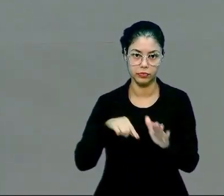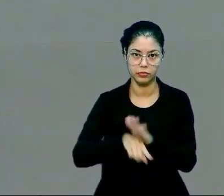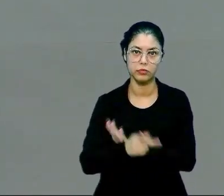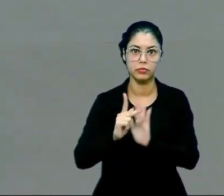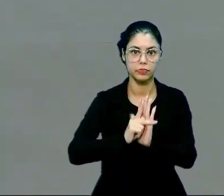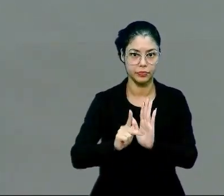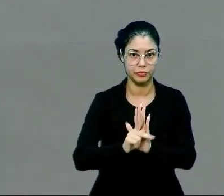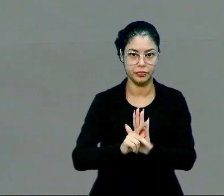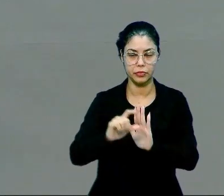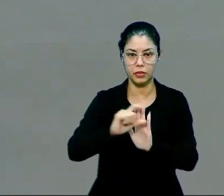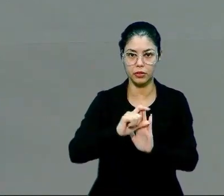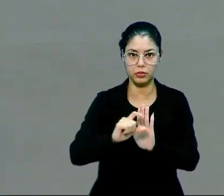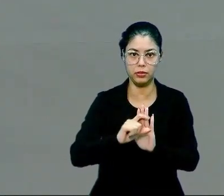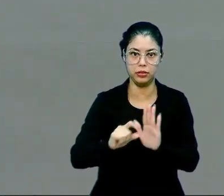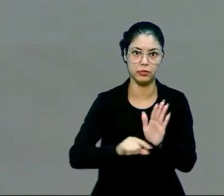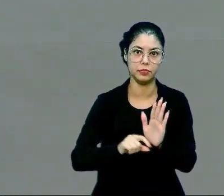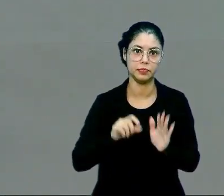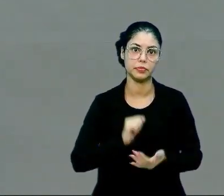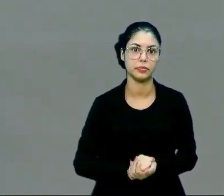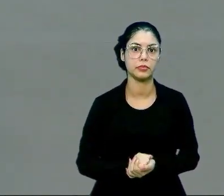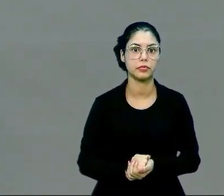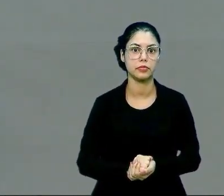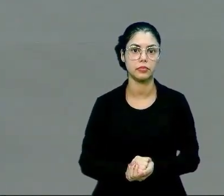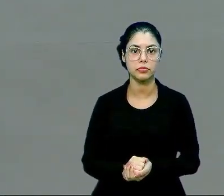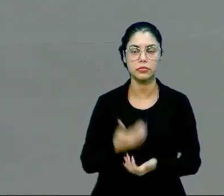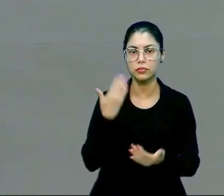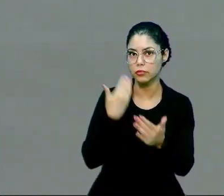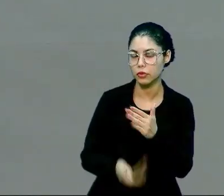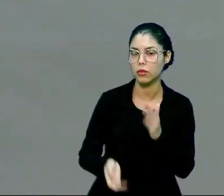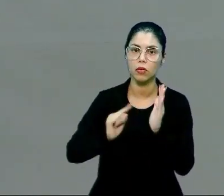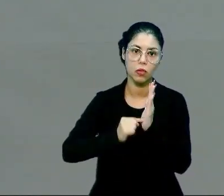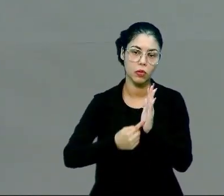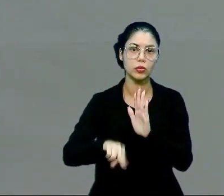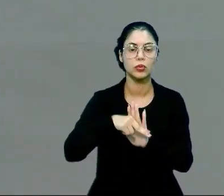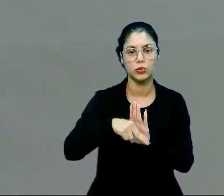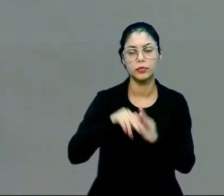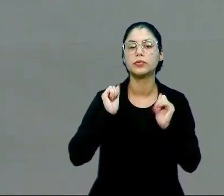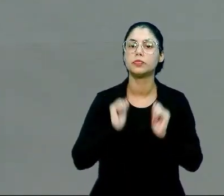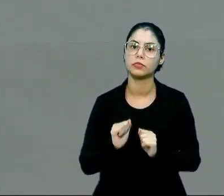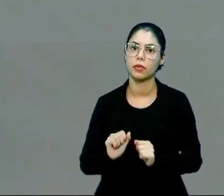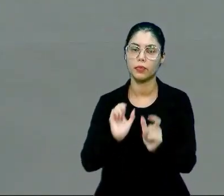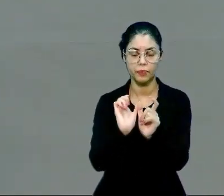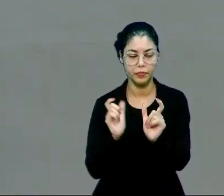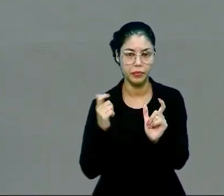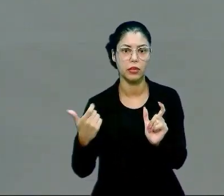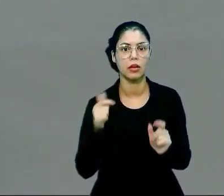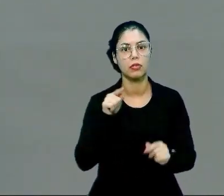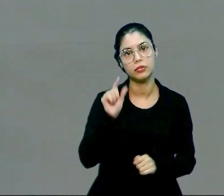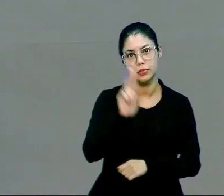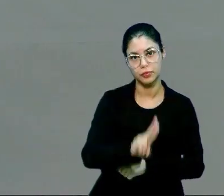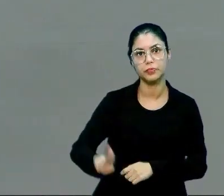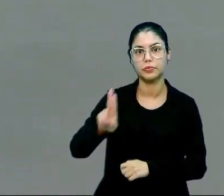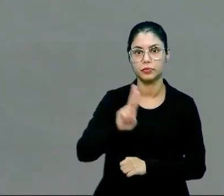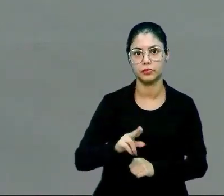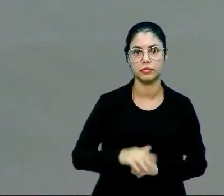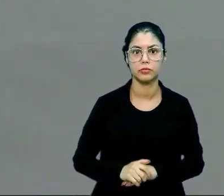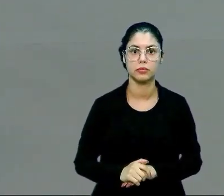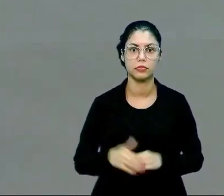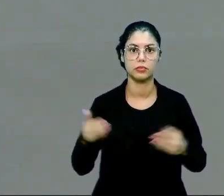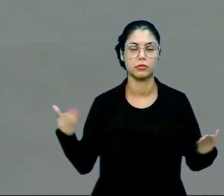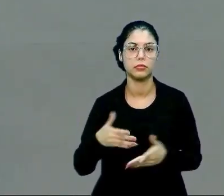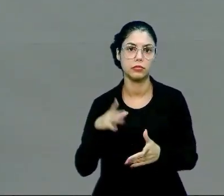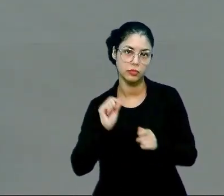do mesmo parágrafo, para não se tornar repetitivo e não perder pontuação, ele pode usar sinônimos. E foi isso que ele fez. E aí